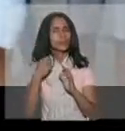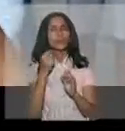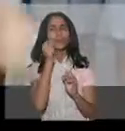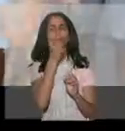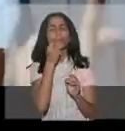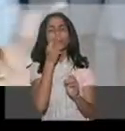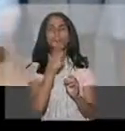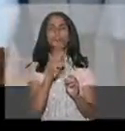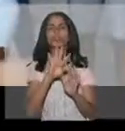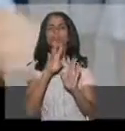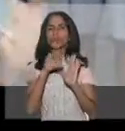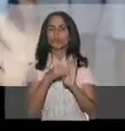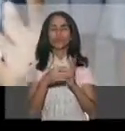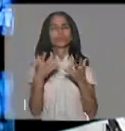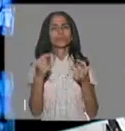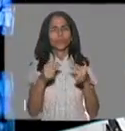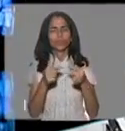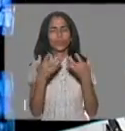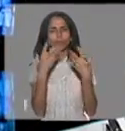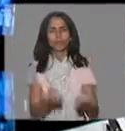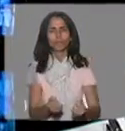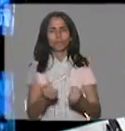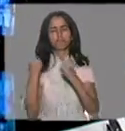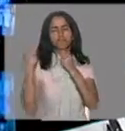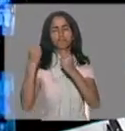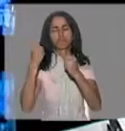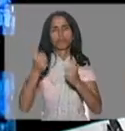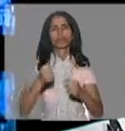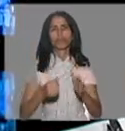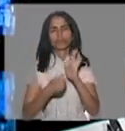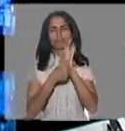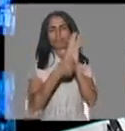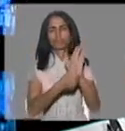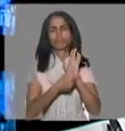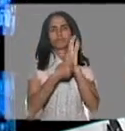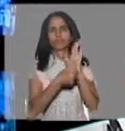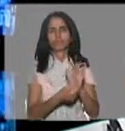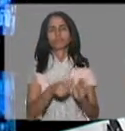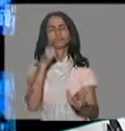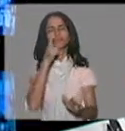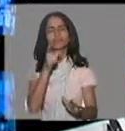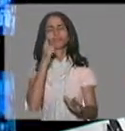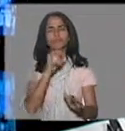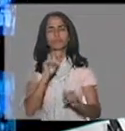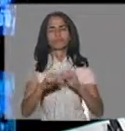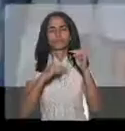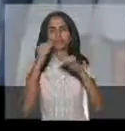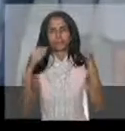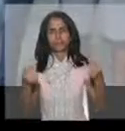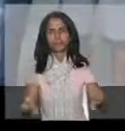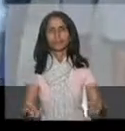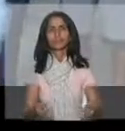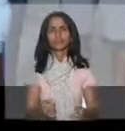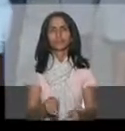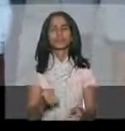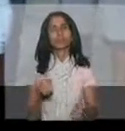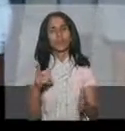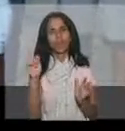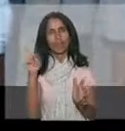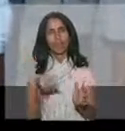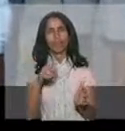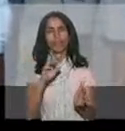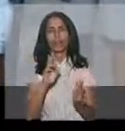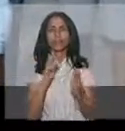e isso faz parte de uma aceitação de empoderamento que a gente luta muito para conseguir conquistar isso tudo e não pra mim essa é a real